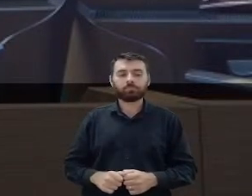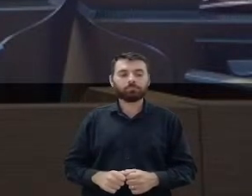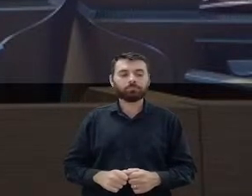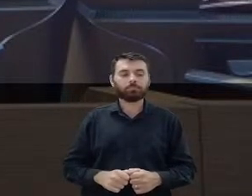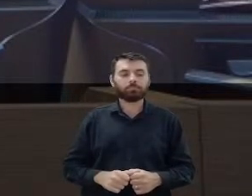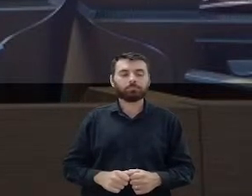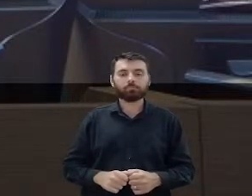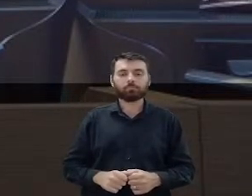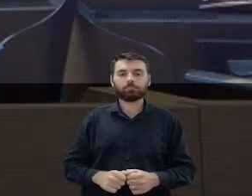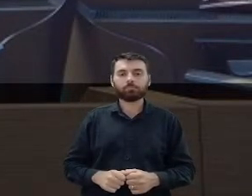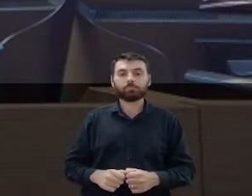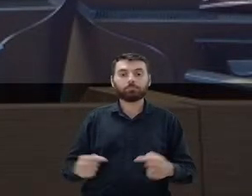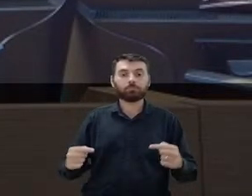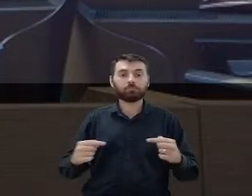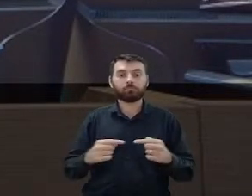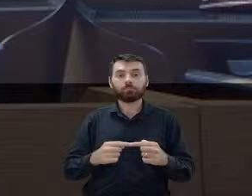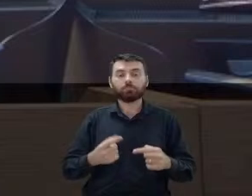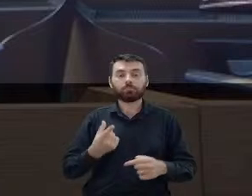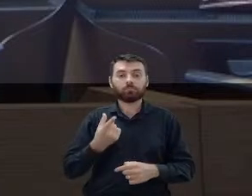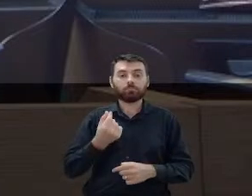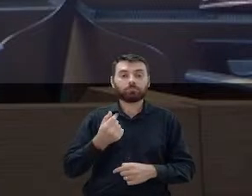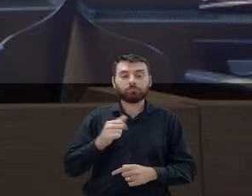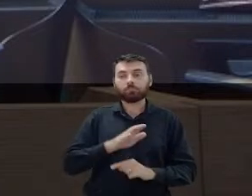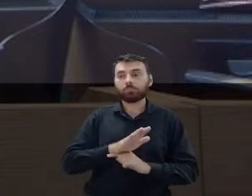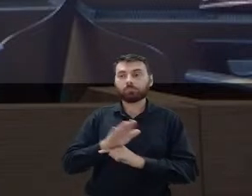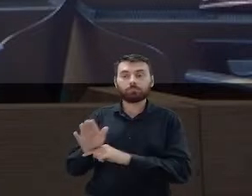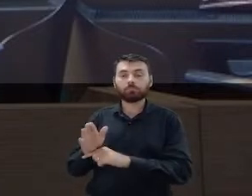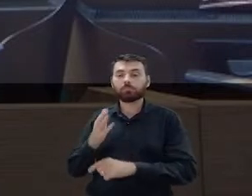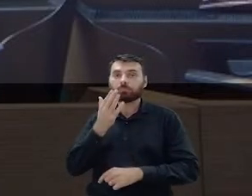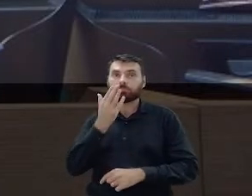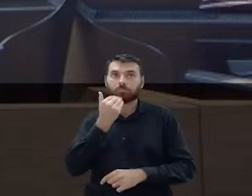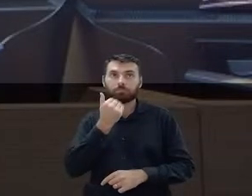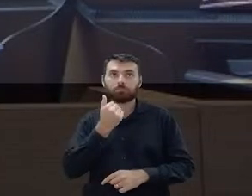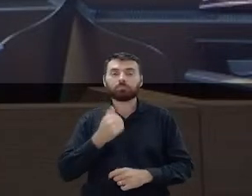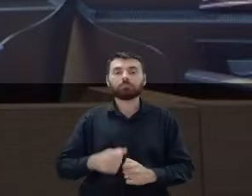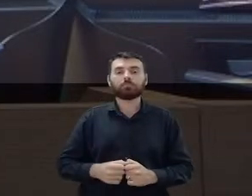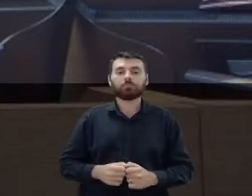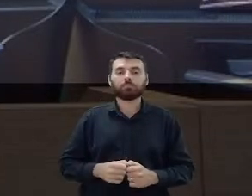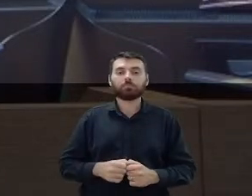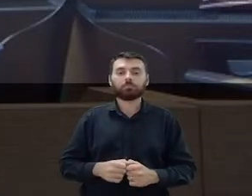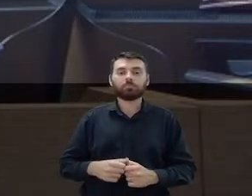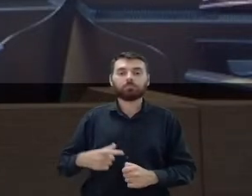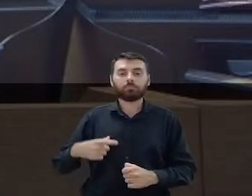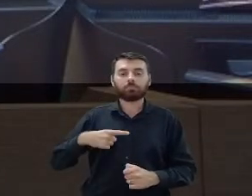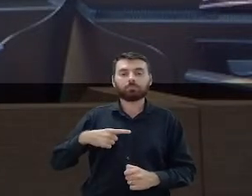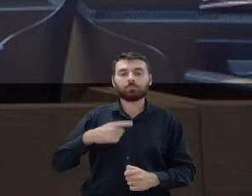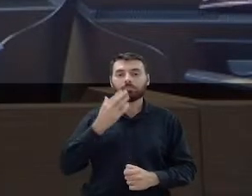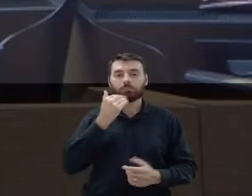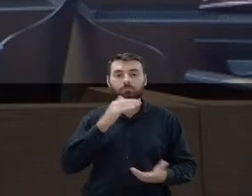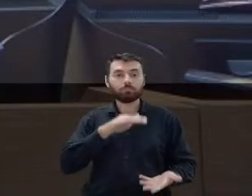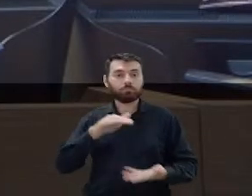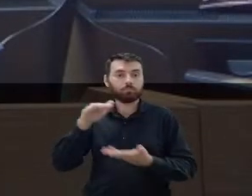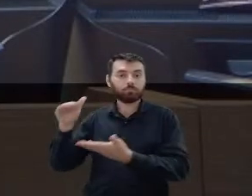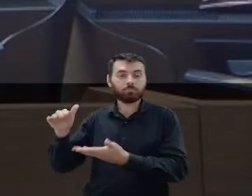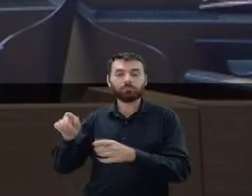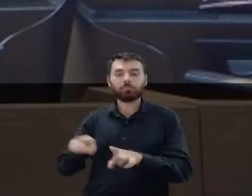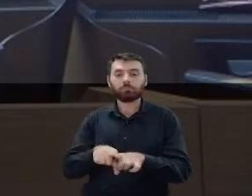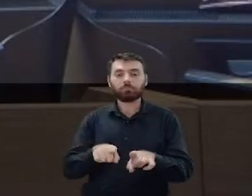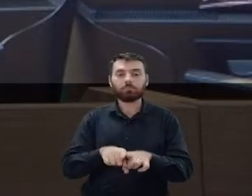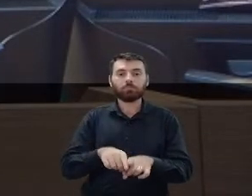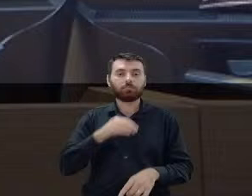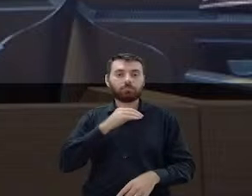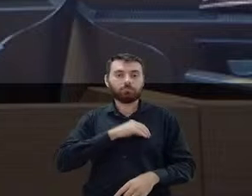auxílio, ajuda, alimentação, refeição, auxílio, ajuda, sexta alimentação e 13ª